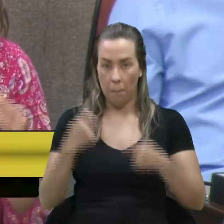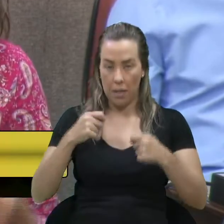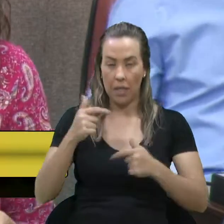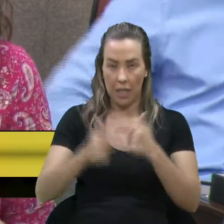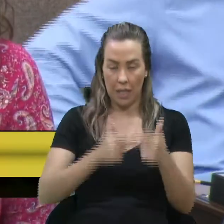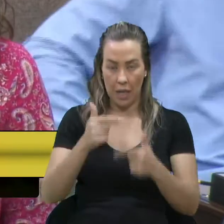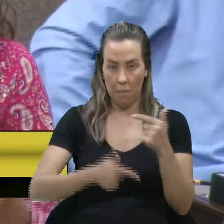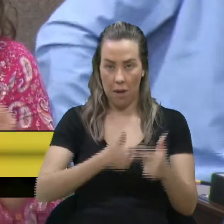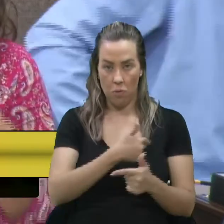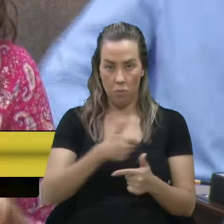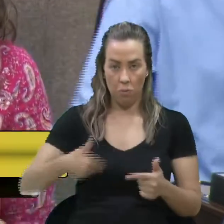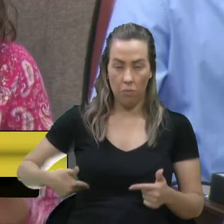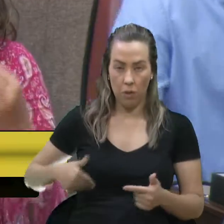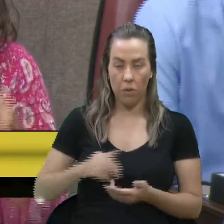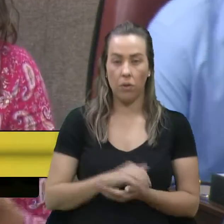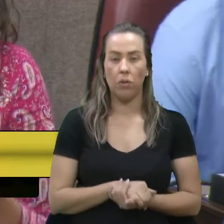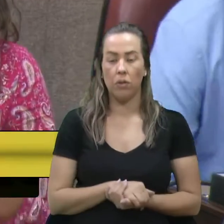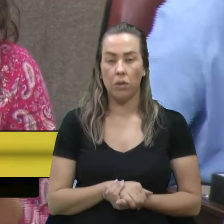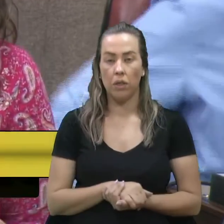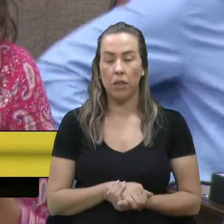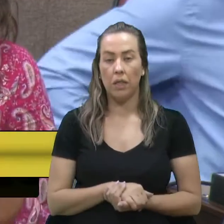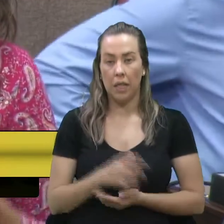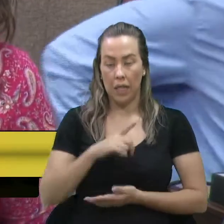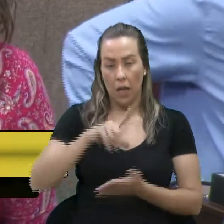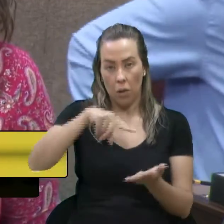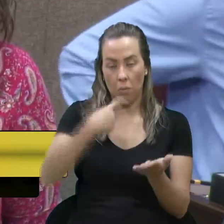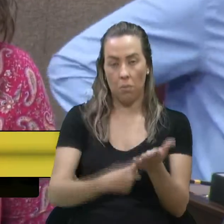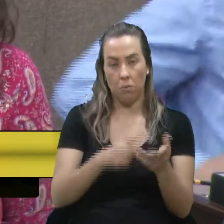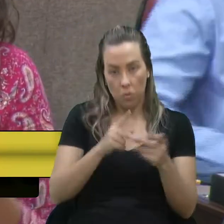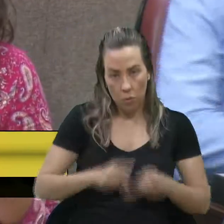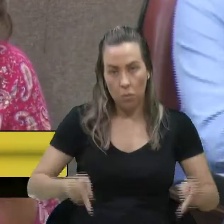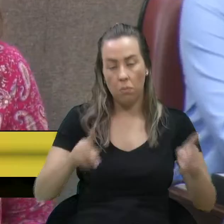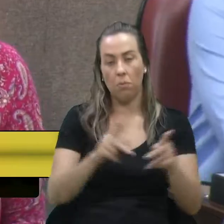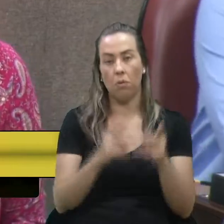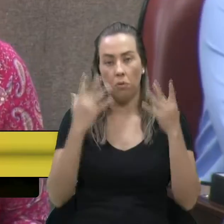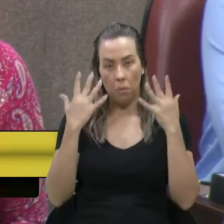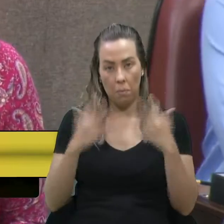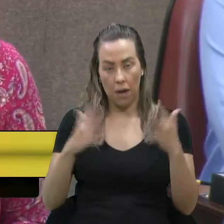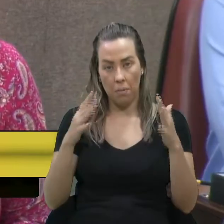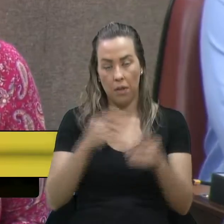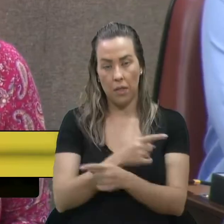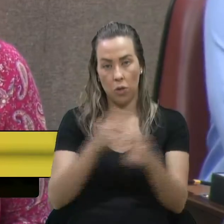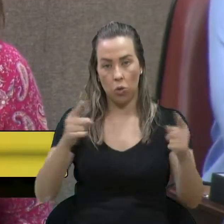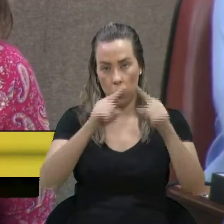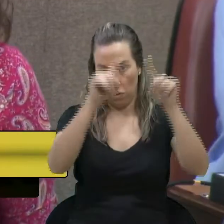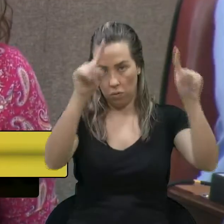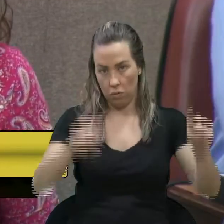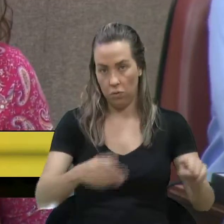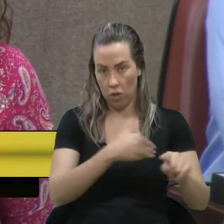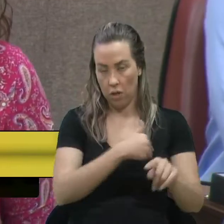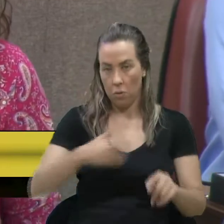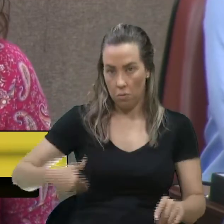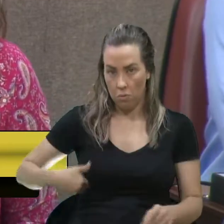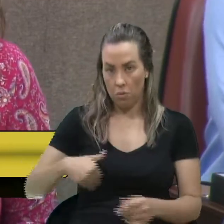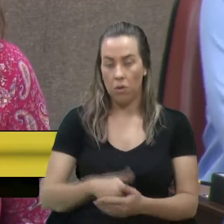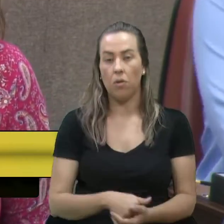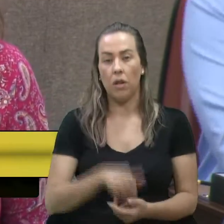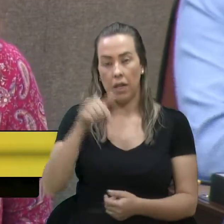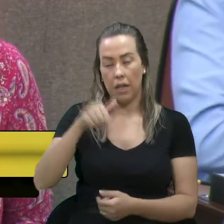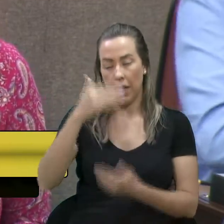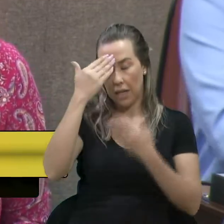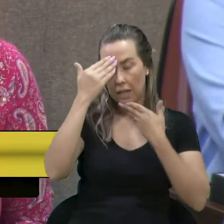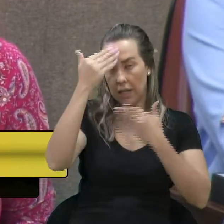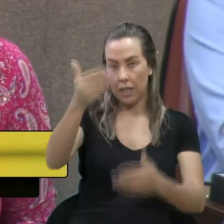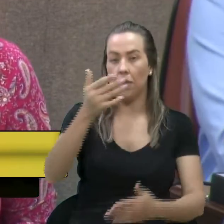serviço público que seja e tenha compromisso com a população. Então, parabéns a todos os servidores e servidoras, nosso agradecimento